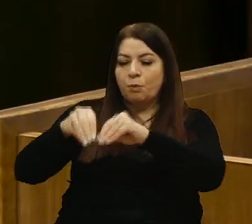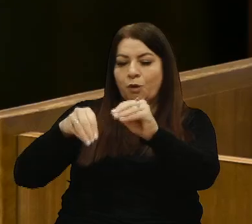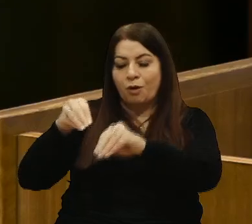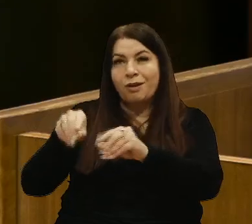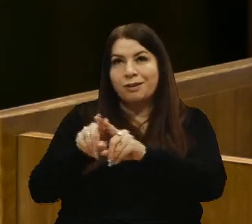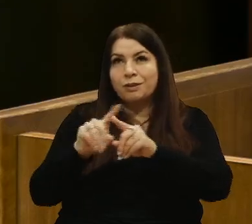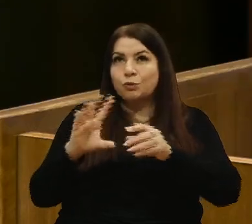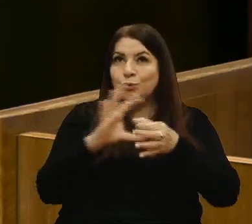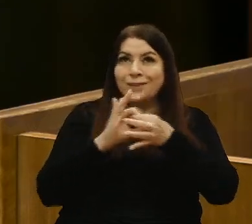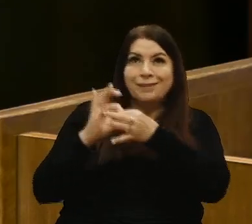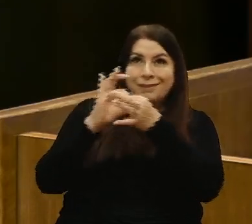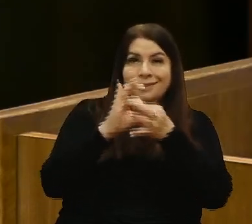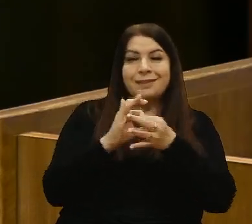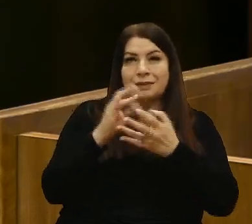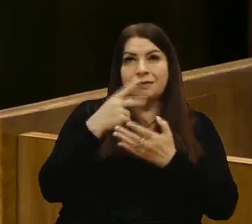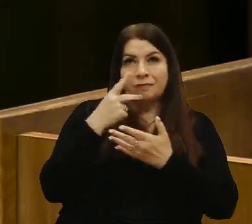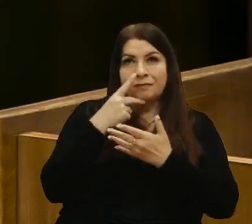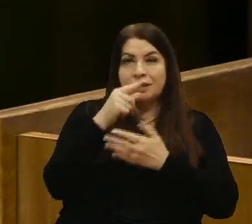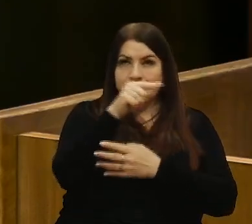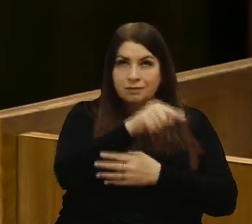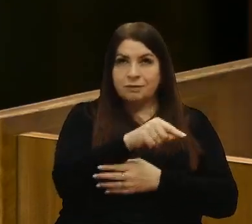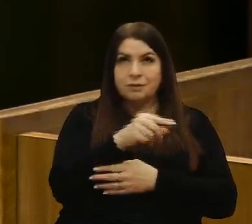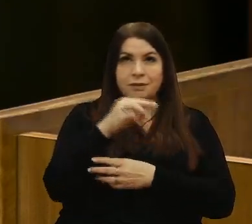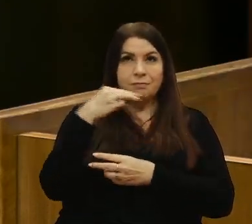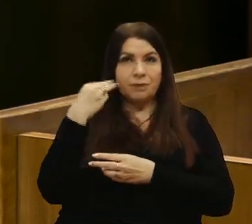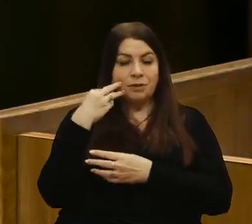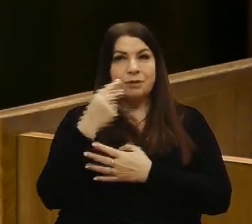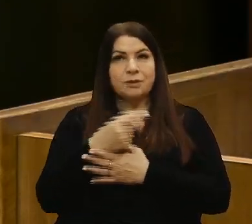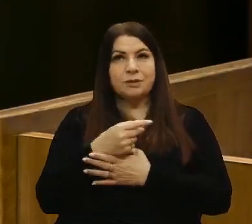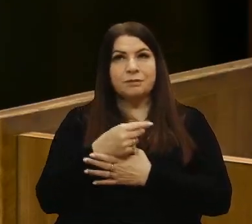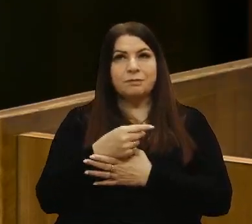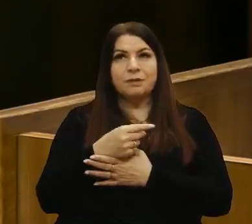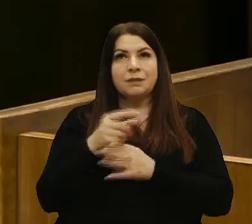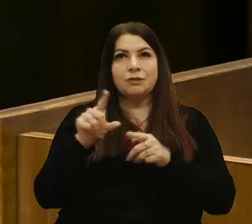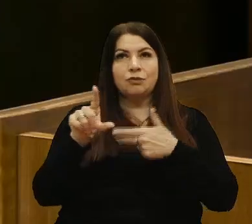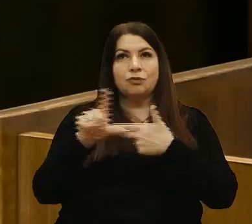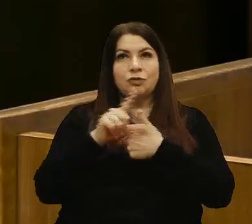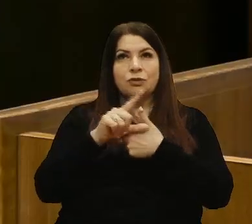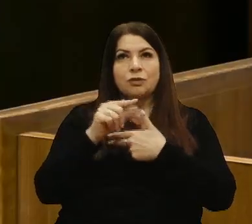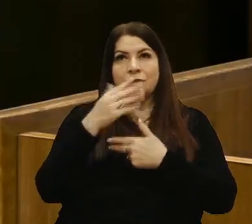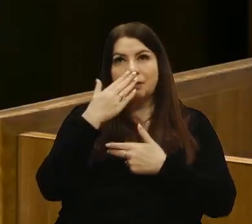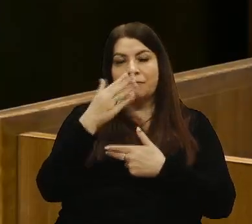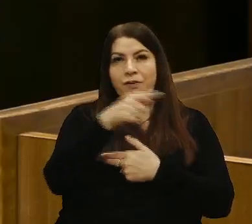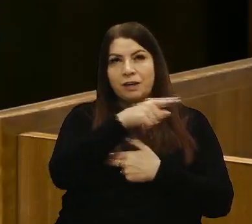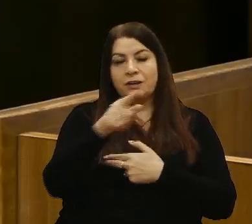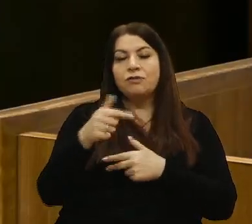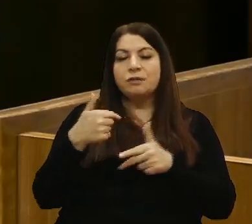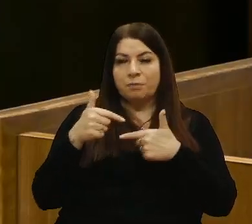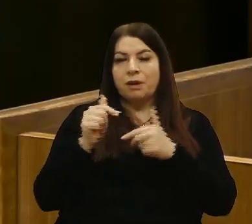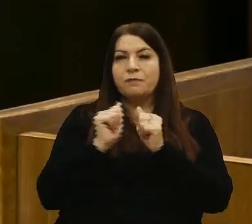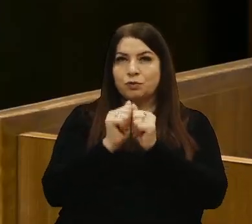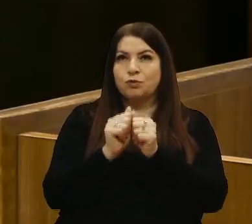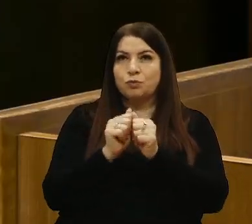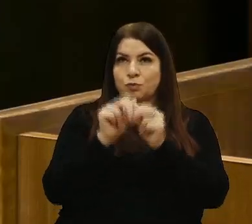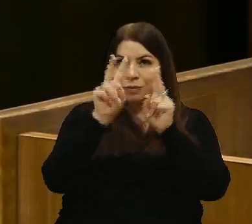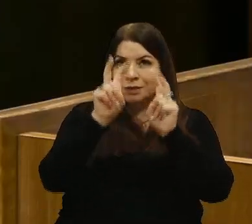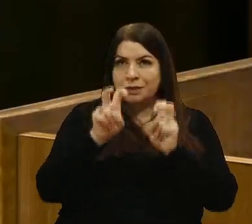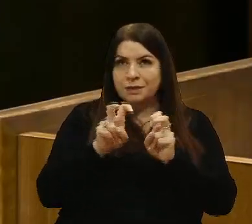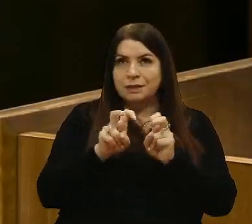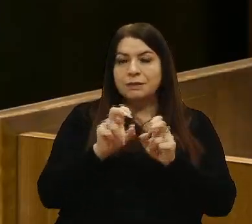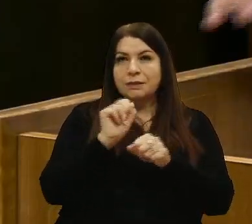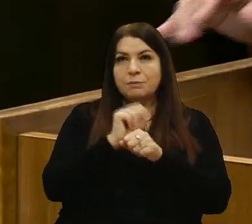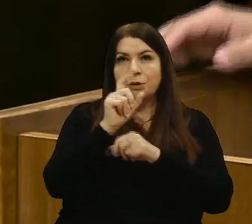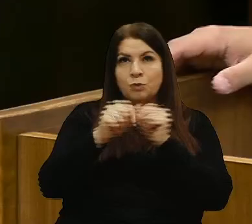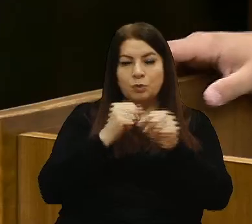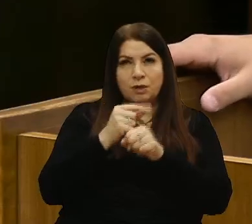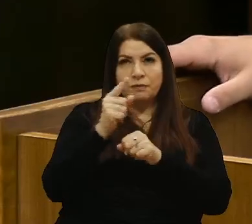vereadora Marisol. E eu cito a senhora, porque a senhora está... A legislatura passada eu tinha uma frente que trabalhava com esse tema. Espero o ano